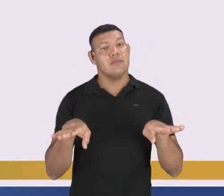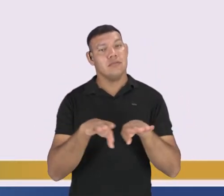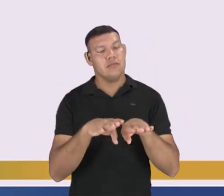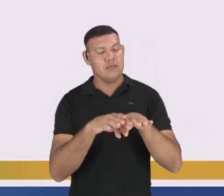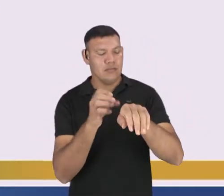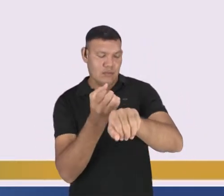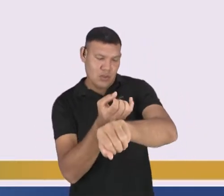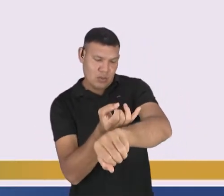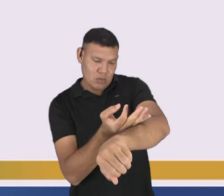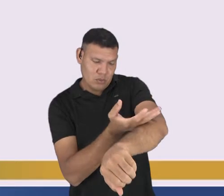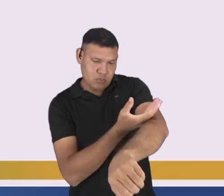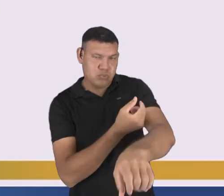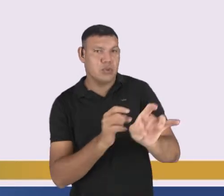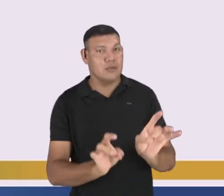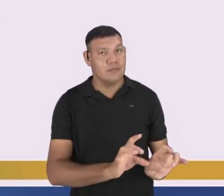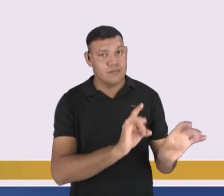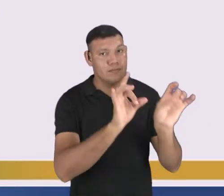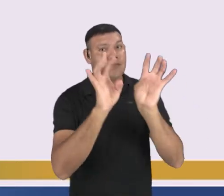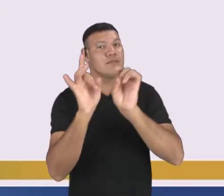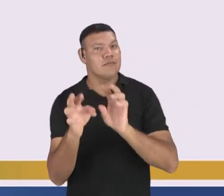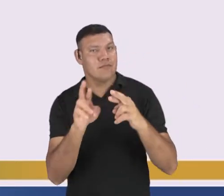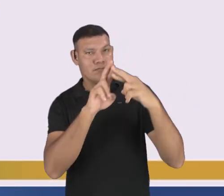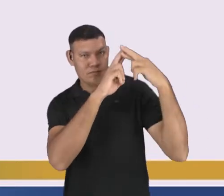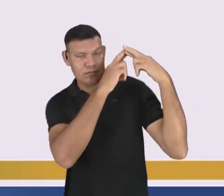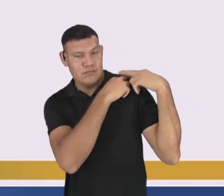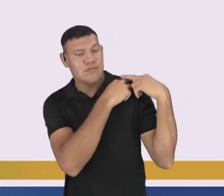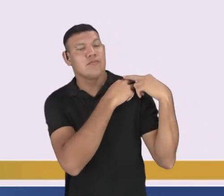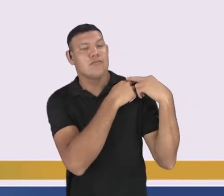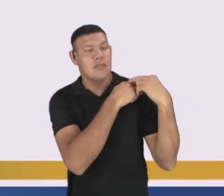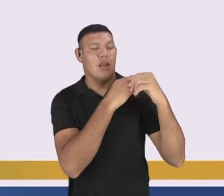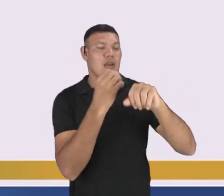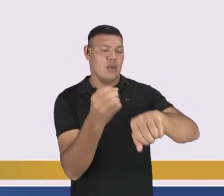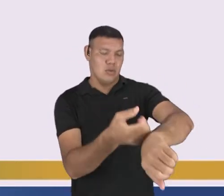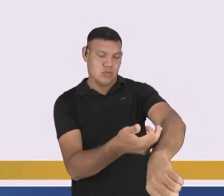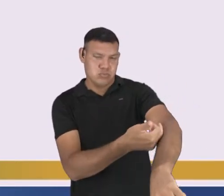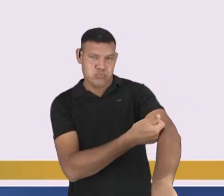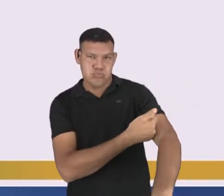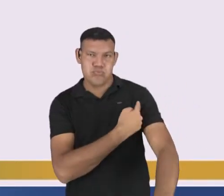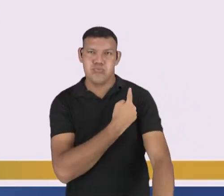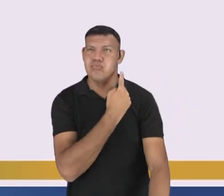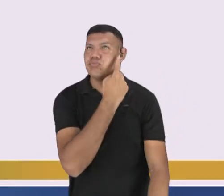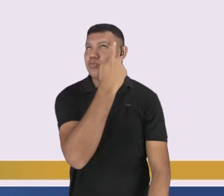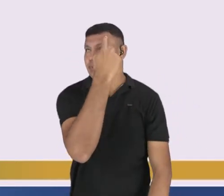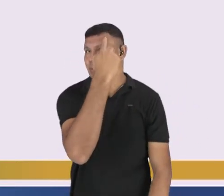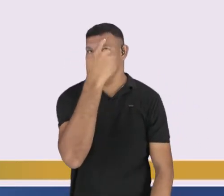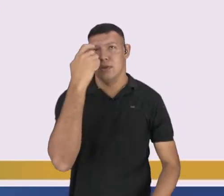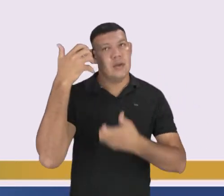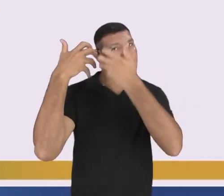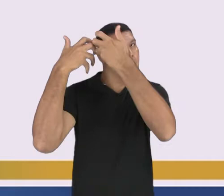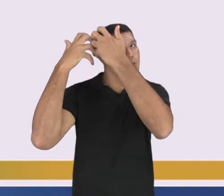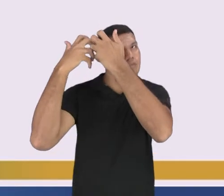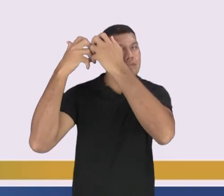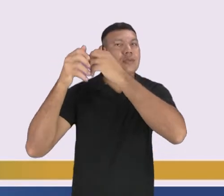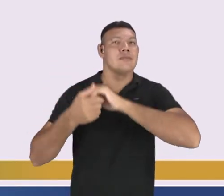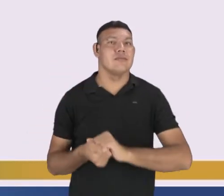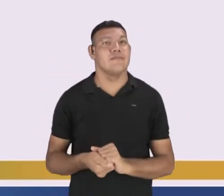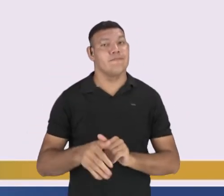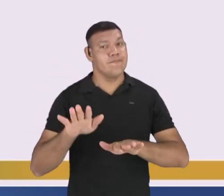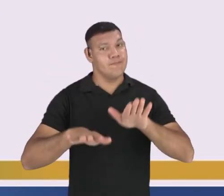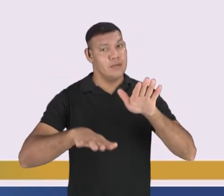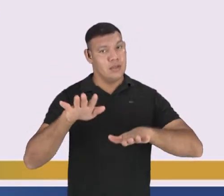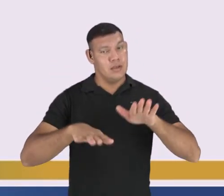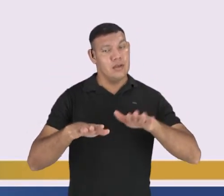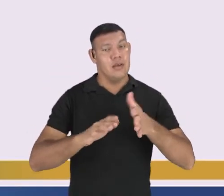sensoriais, células especiais, eles são responsáveis por enviar essas mensagens para o cérebro. Né? Embora muitas vezes o tato